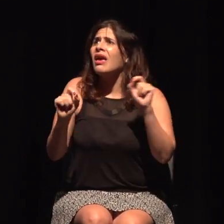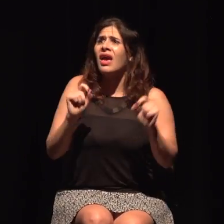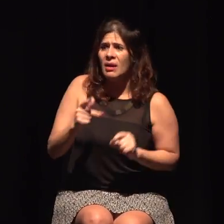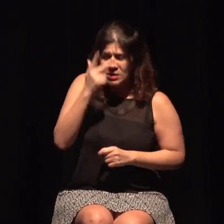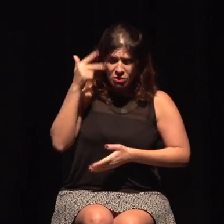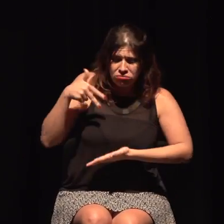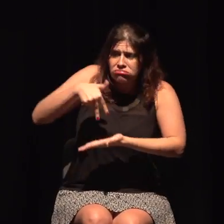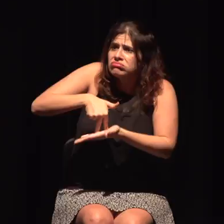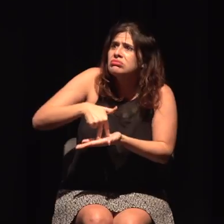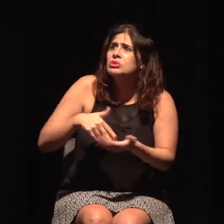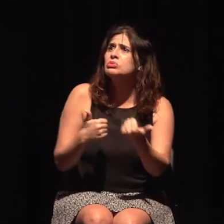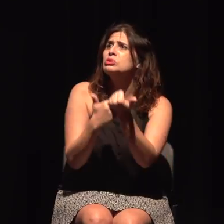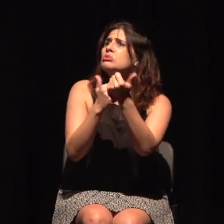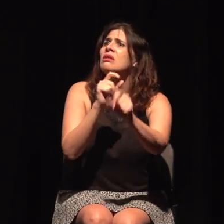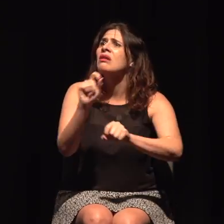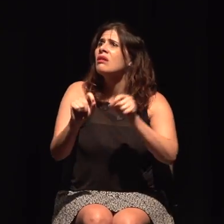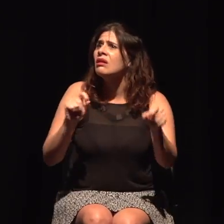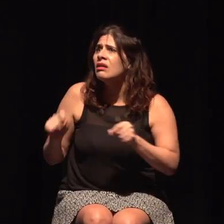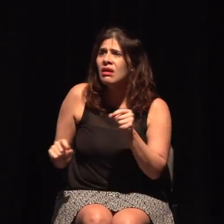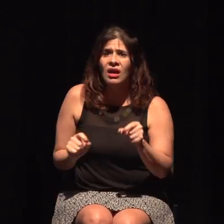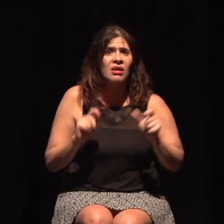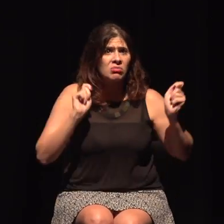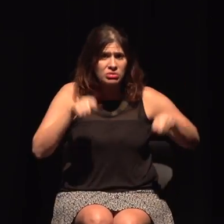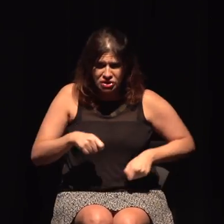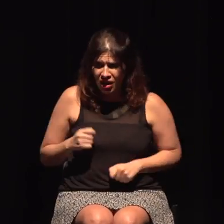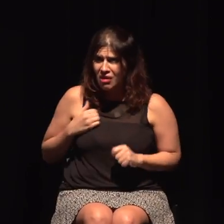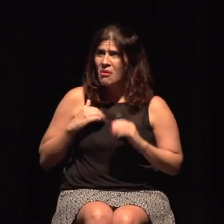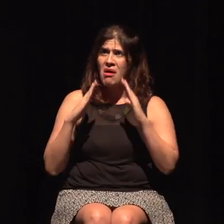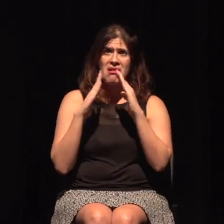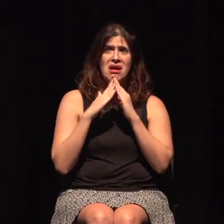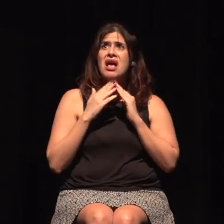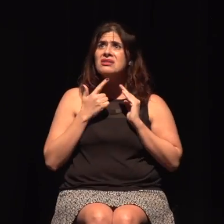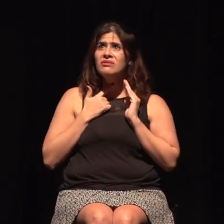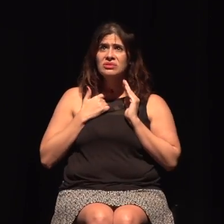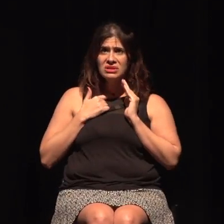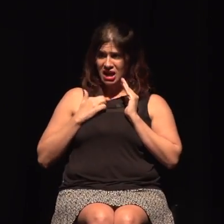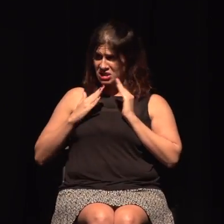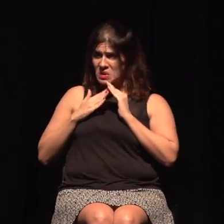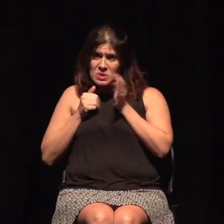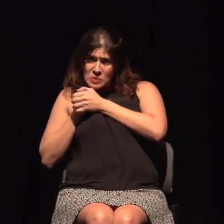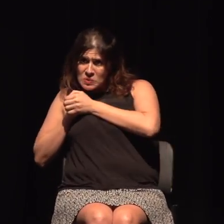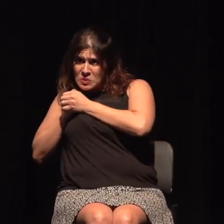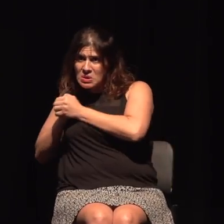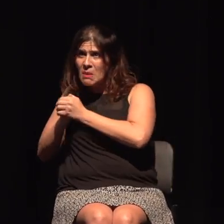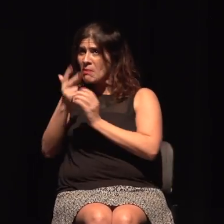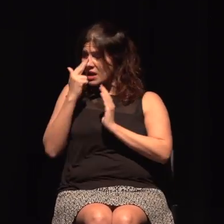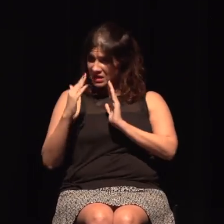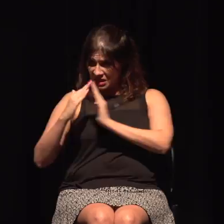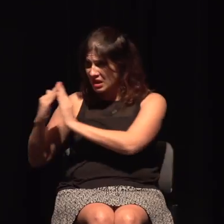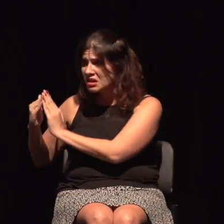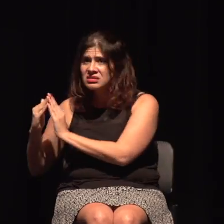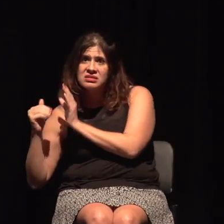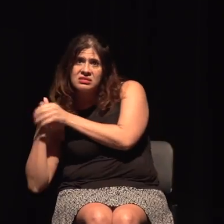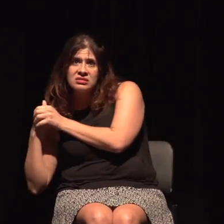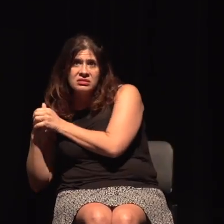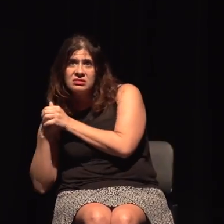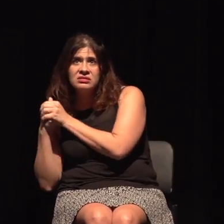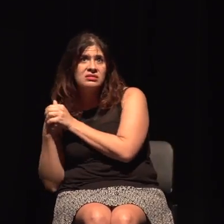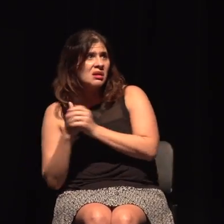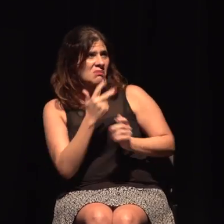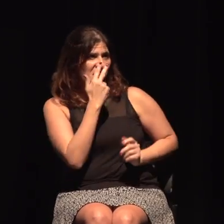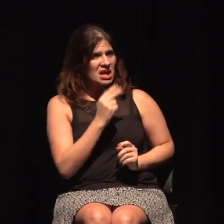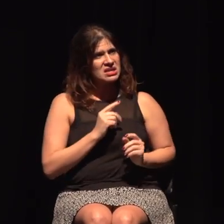falar aqui preferiu ficar em casa? Quem nos devia palavras preferiu esconder-se, sua casa é se esconder, é como se